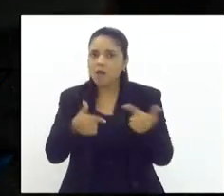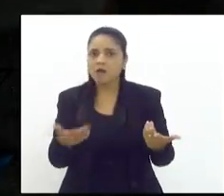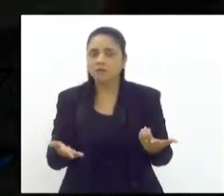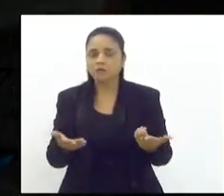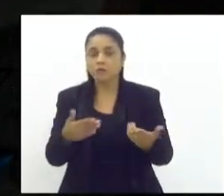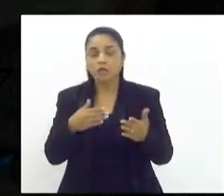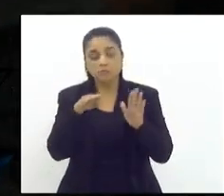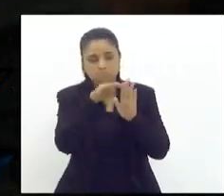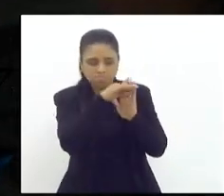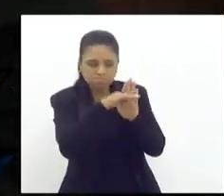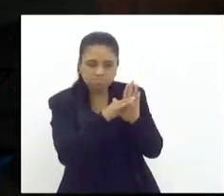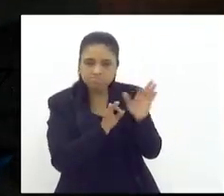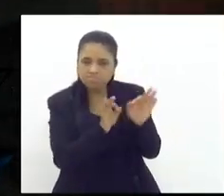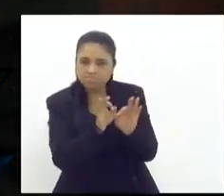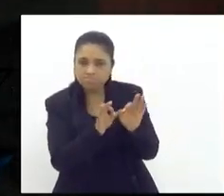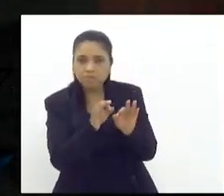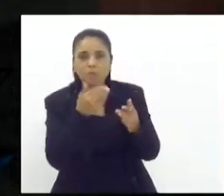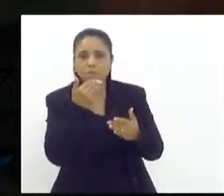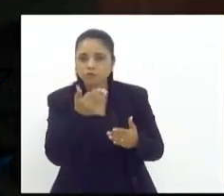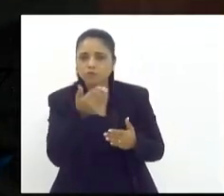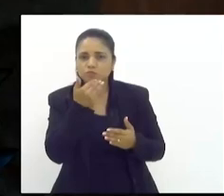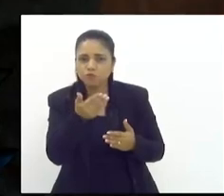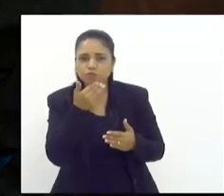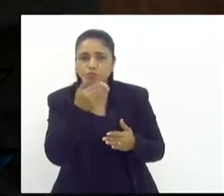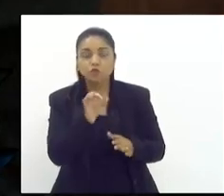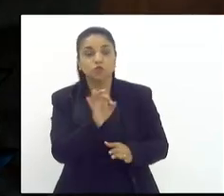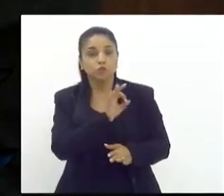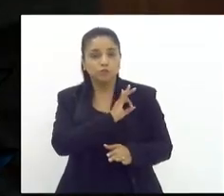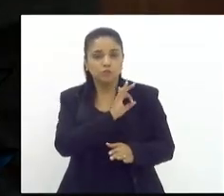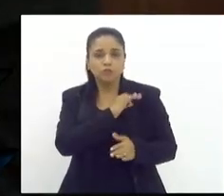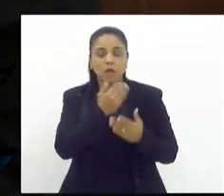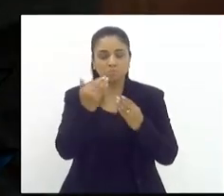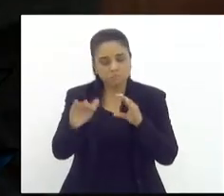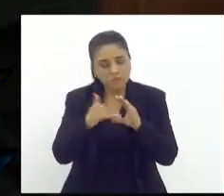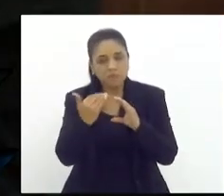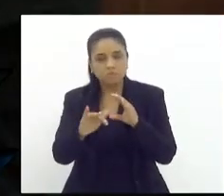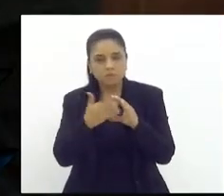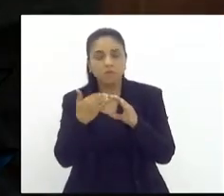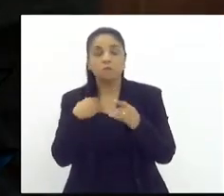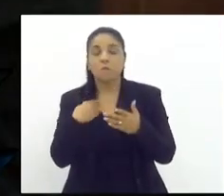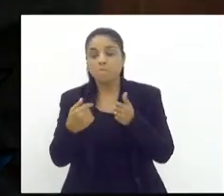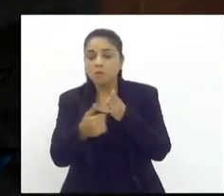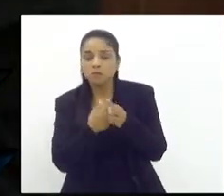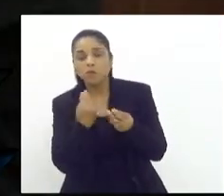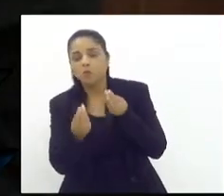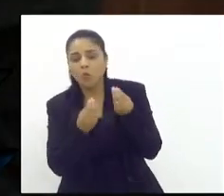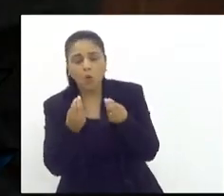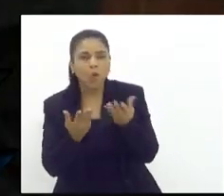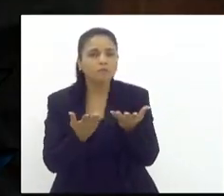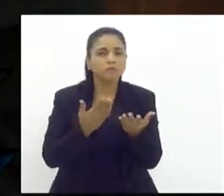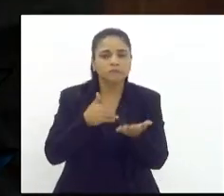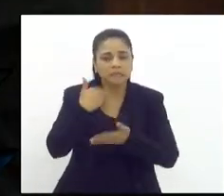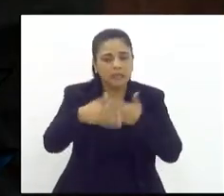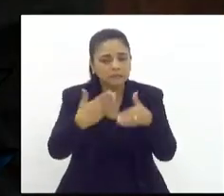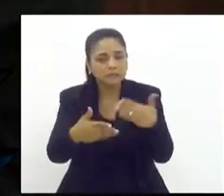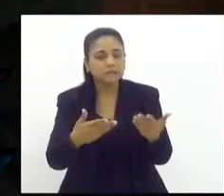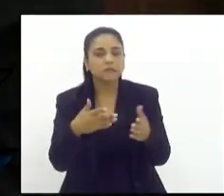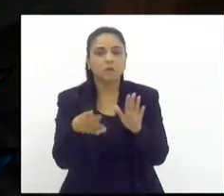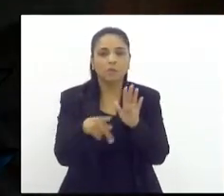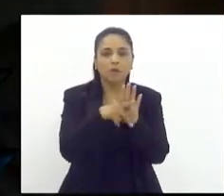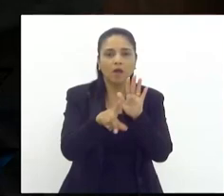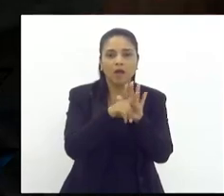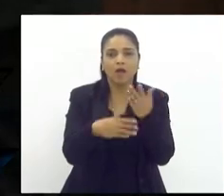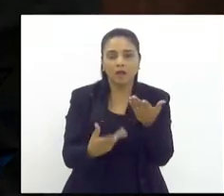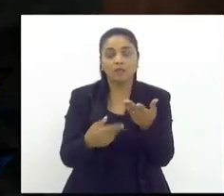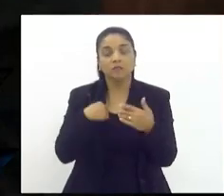programa ele já vem sendo pedido os policiais estão mandando a mensagem querendo perguntar como está e eu só tenho agradecer a todos e uma coisa